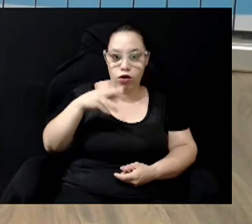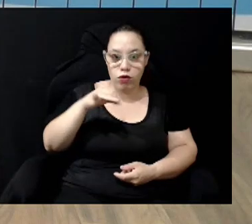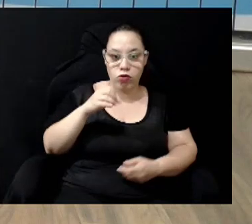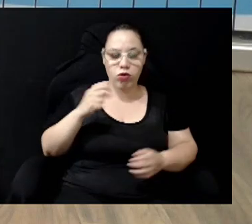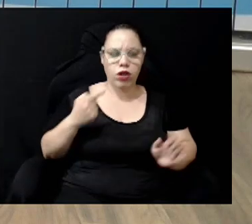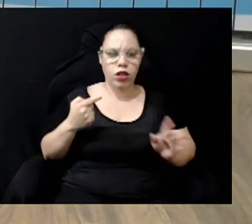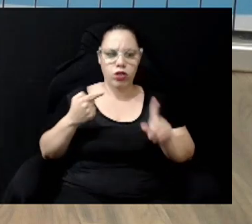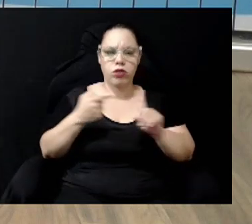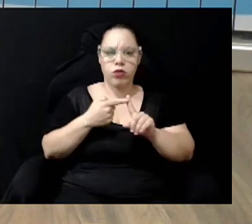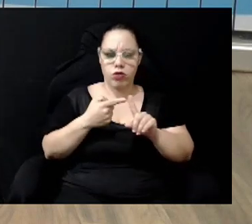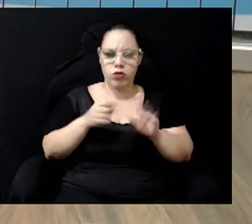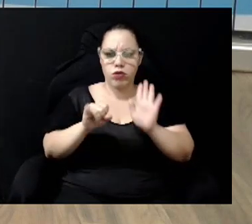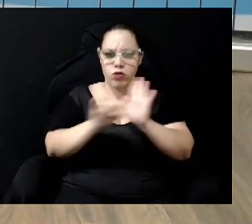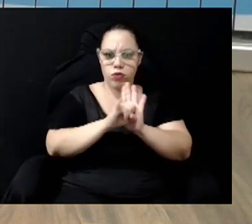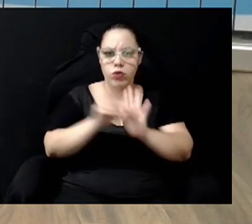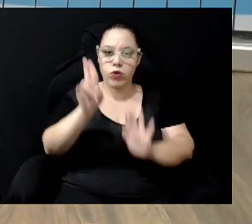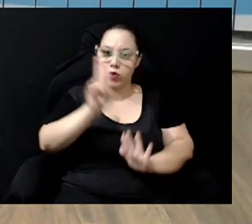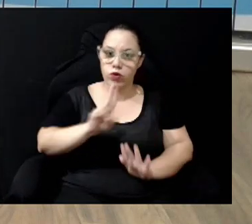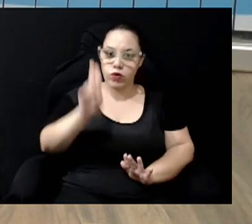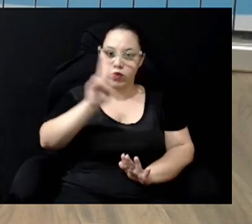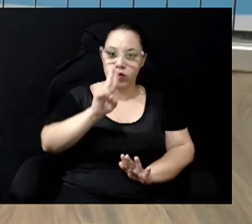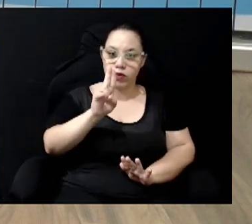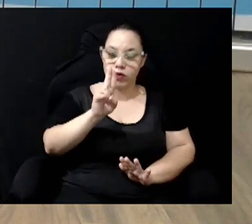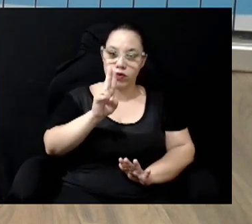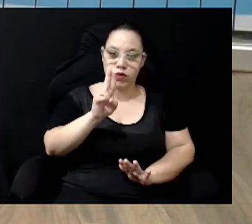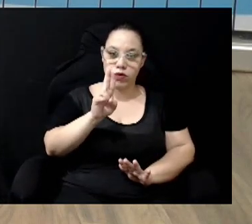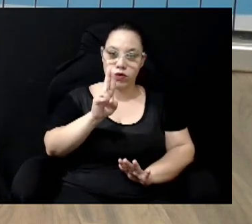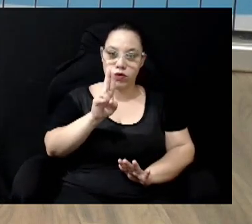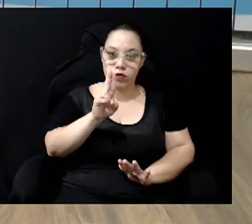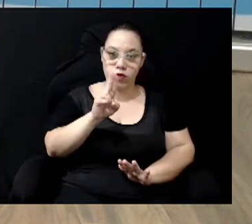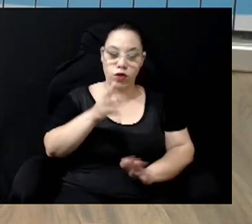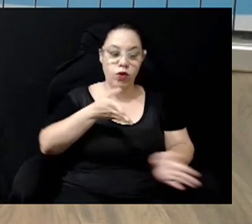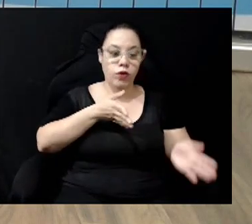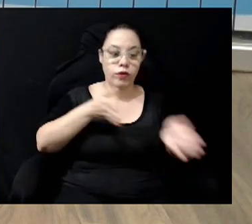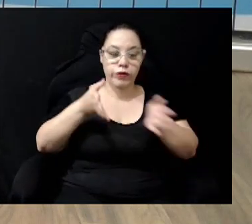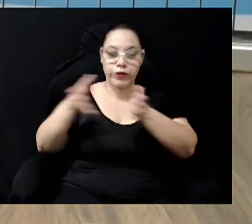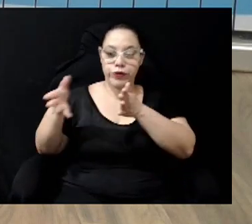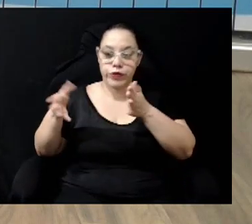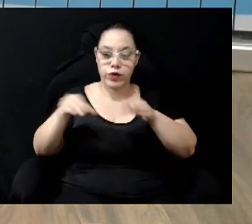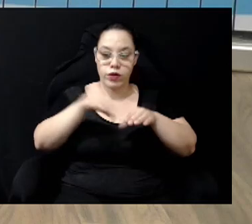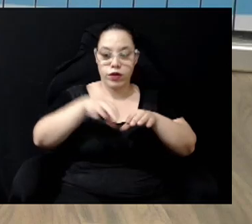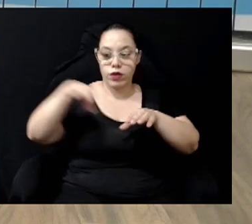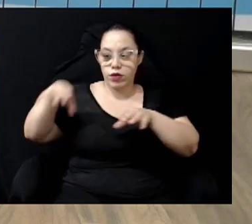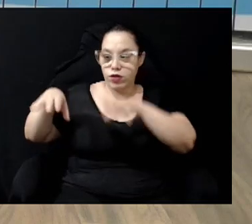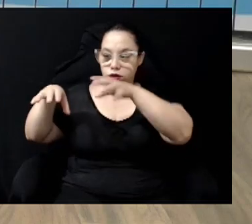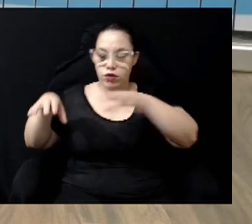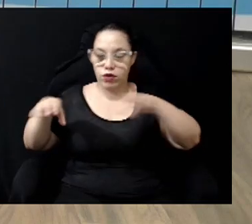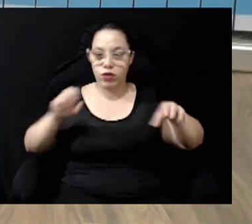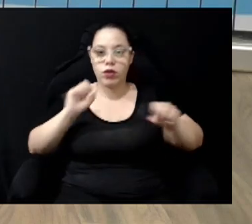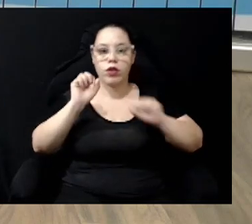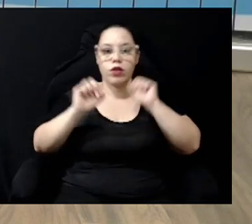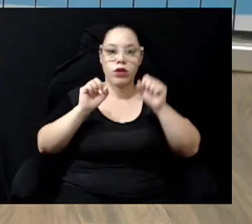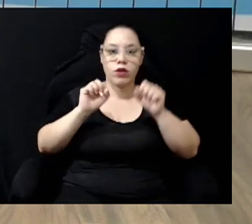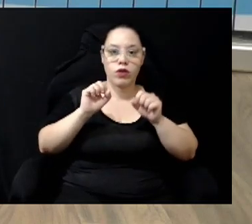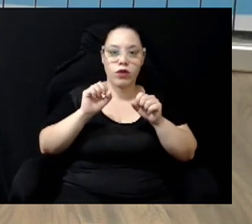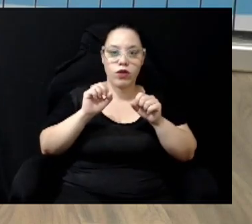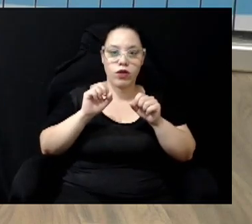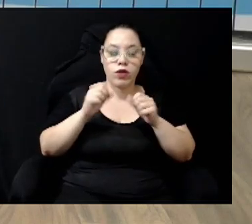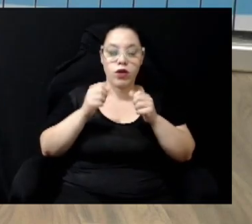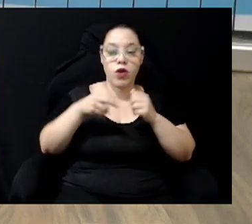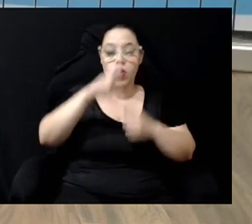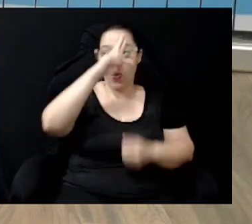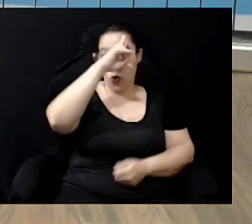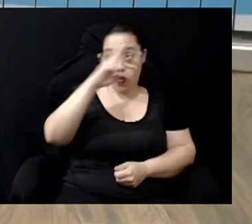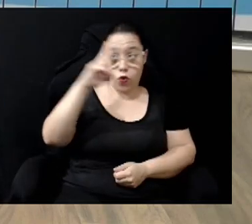usuário é orientado a utilizar os meios coletivos de deslocamento, tais como transporte por aplicativo,